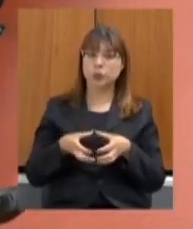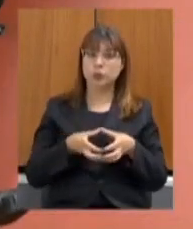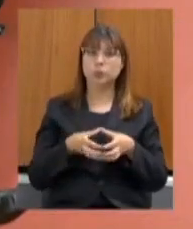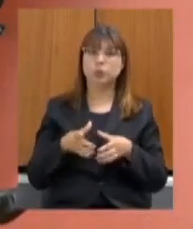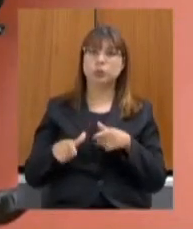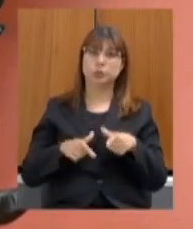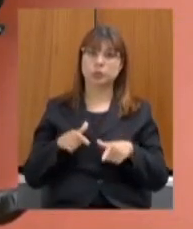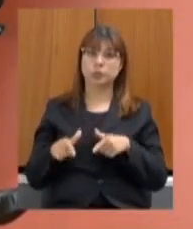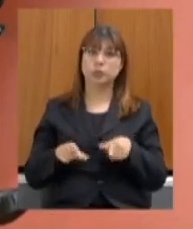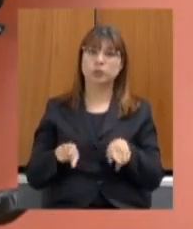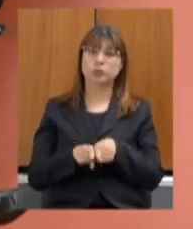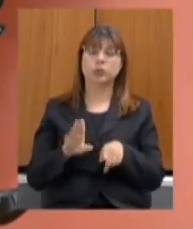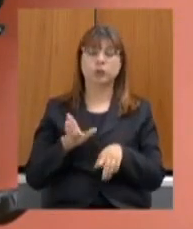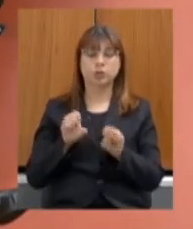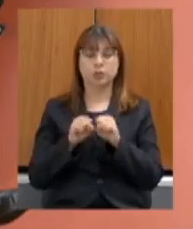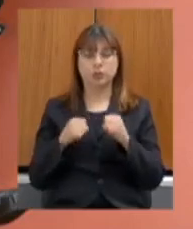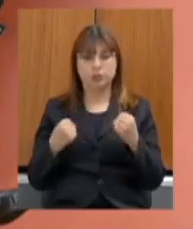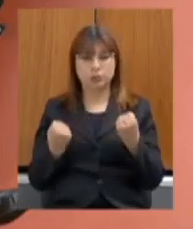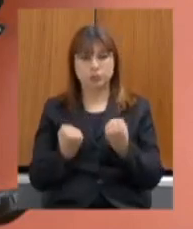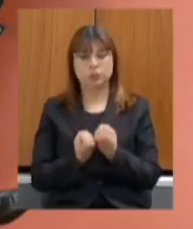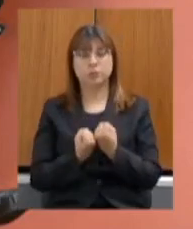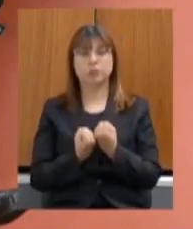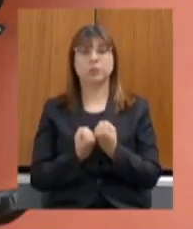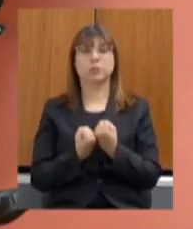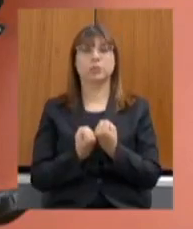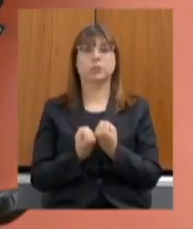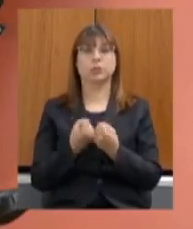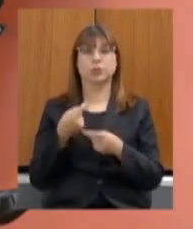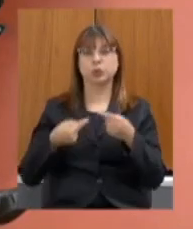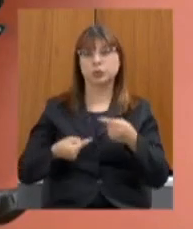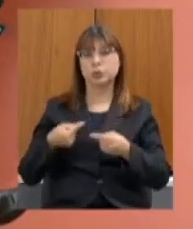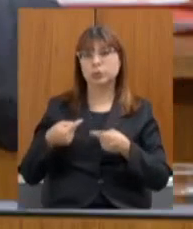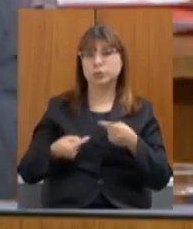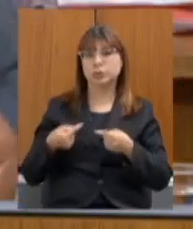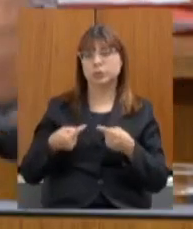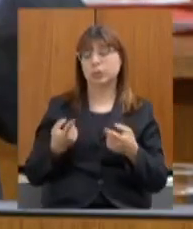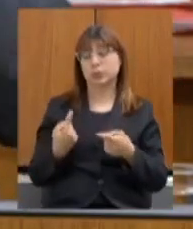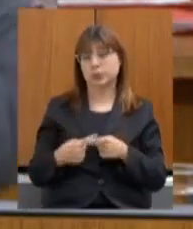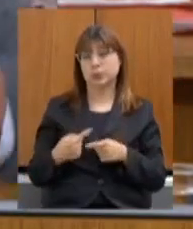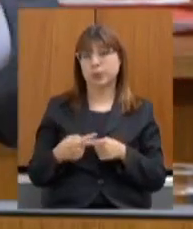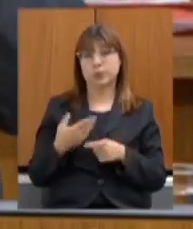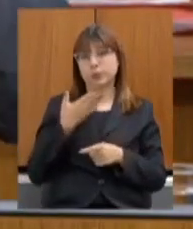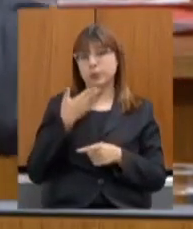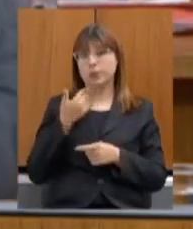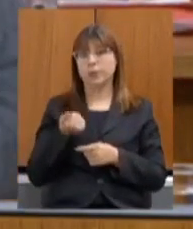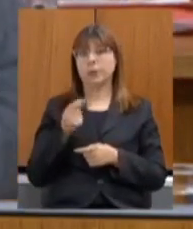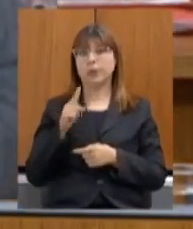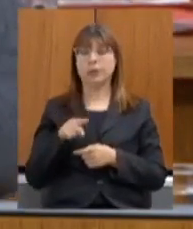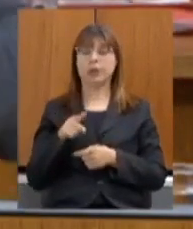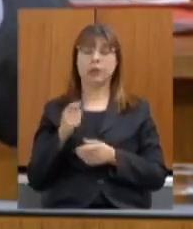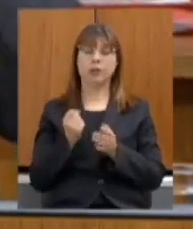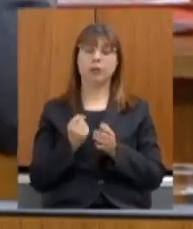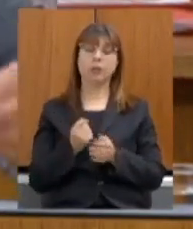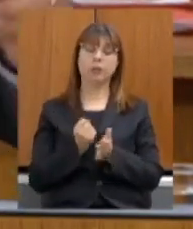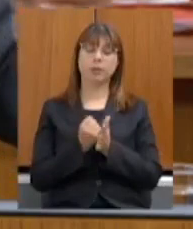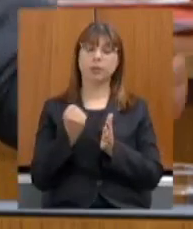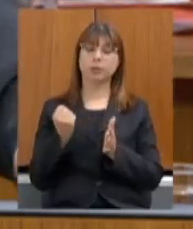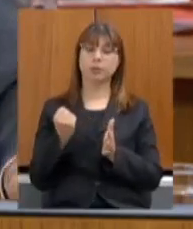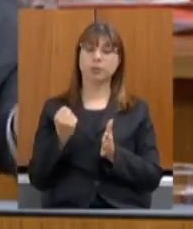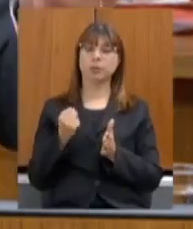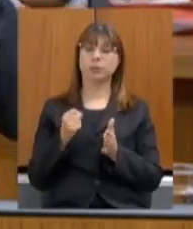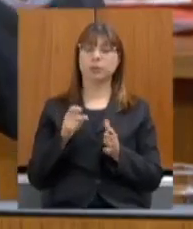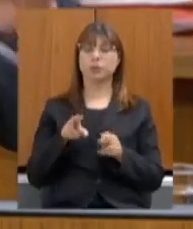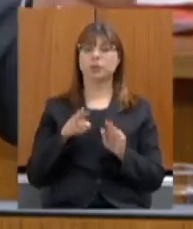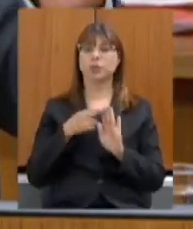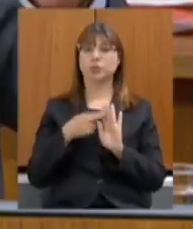fizemos, inclusive, um seminário para discutir que o melhor caminho, realmente, no marco regulatório para Minas Gerais